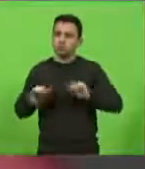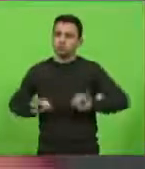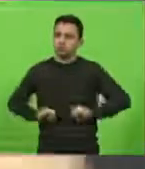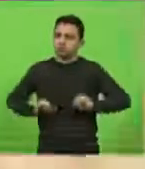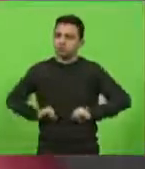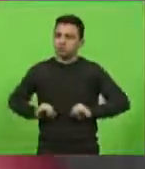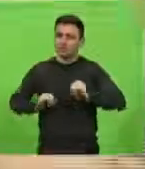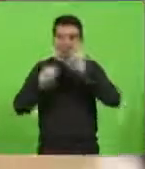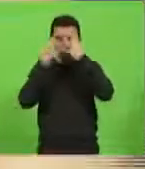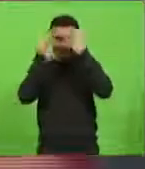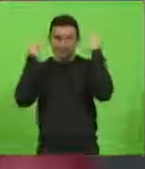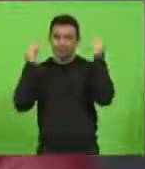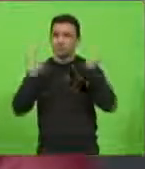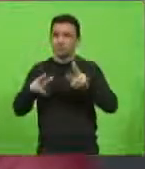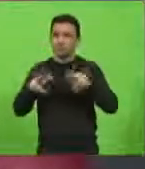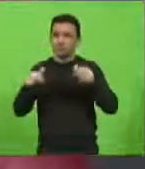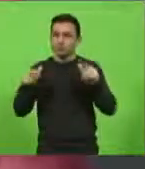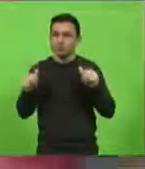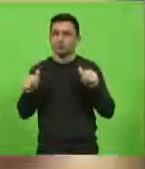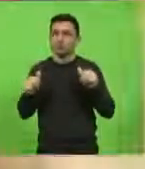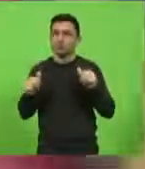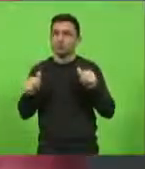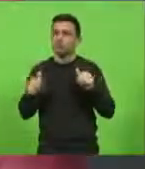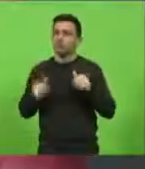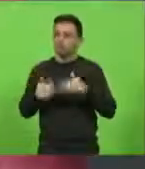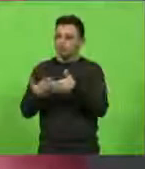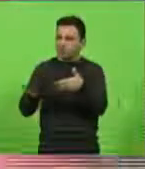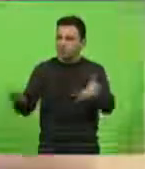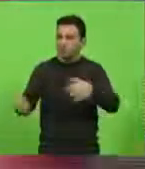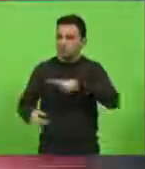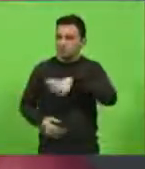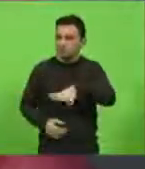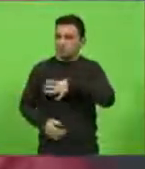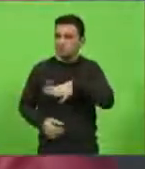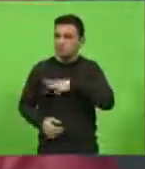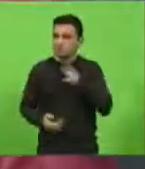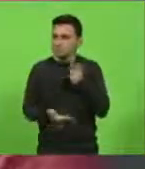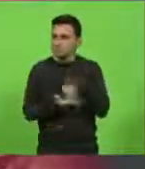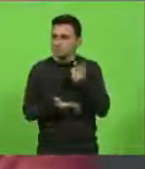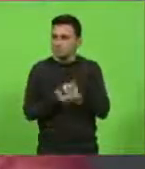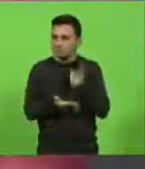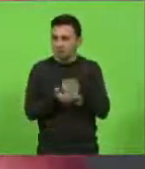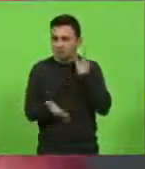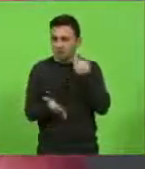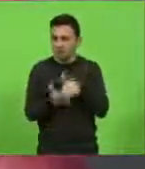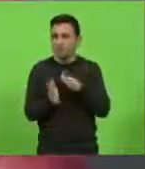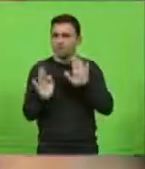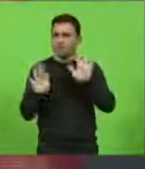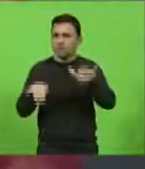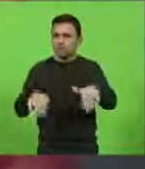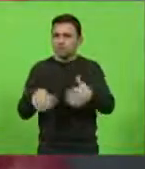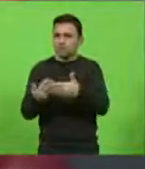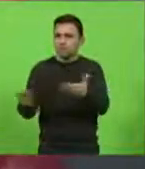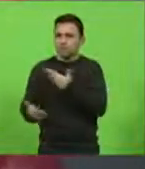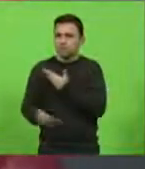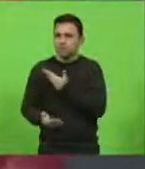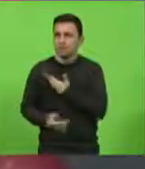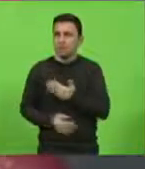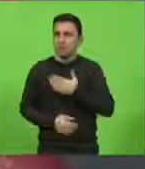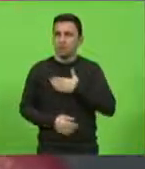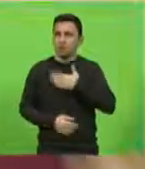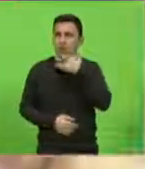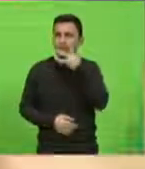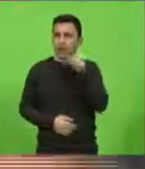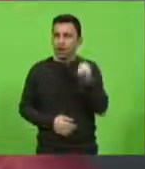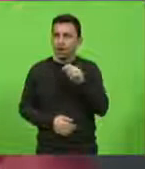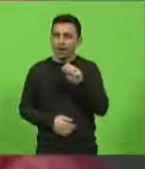fim existe registro a bravura dos colegas que não de Itumbiara não e seguir o bravamente até o fim desse processo especial o meu amado pai